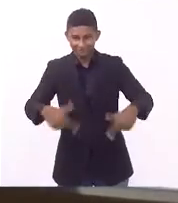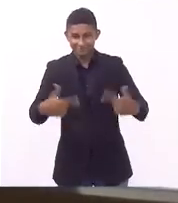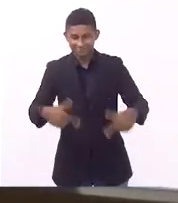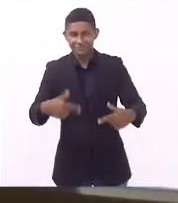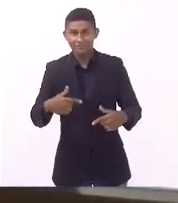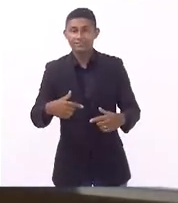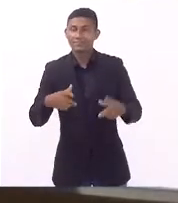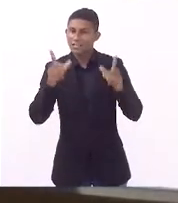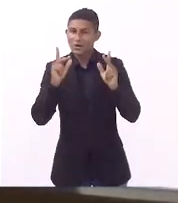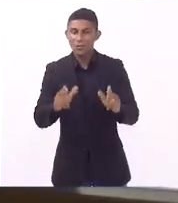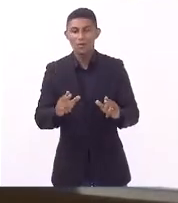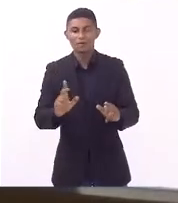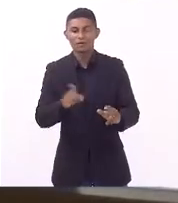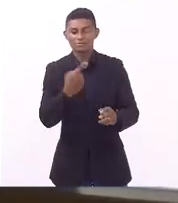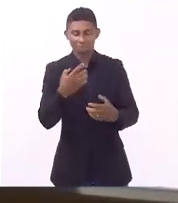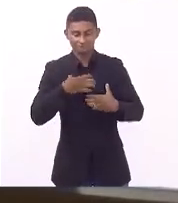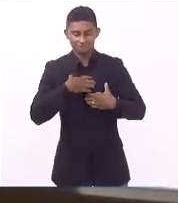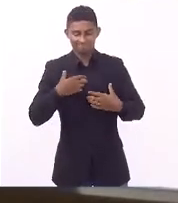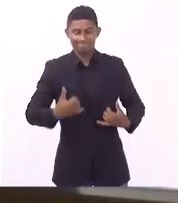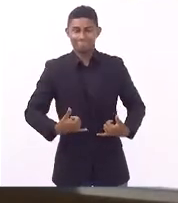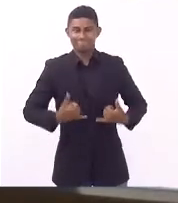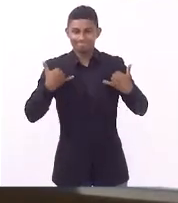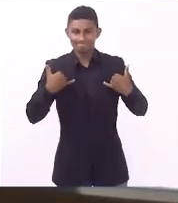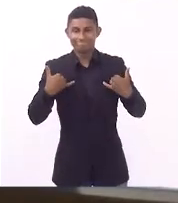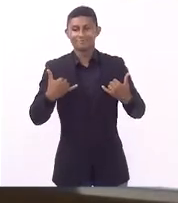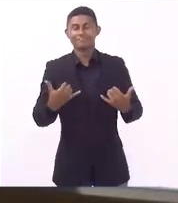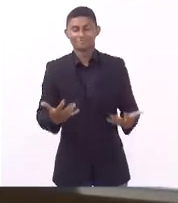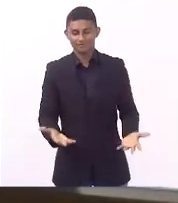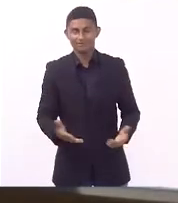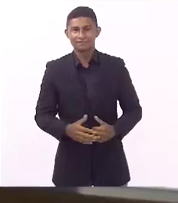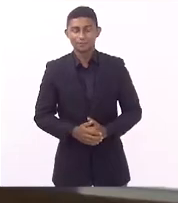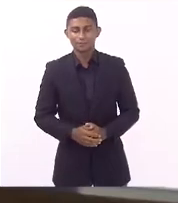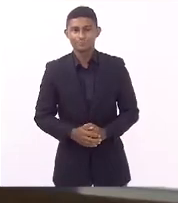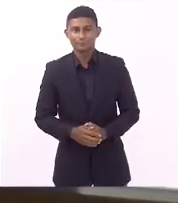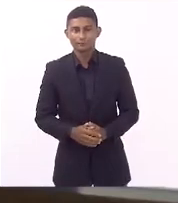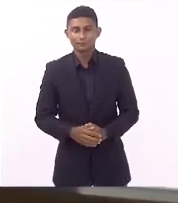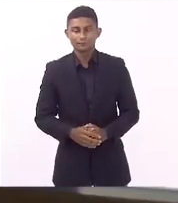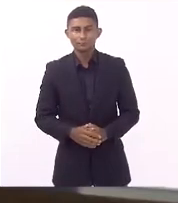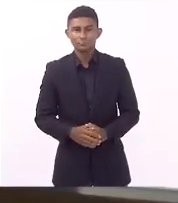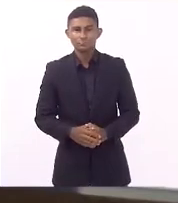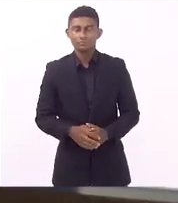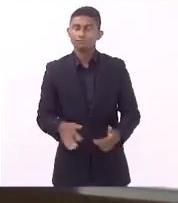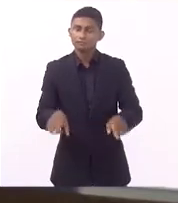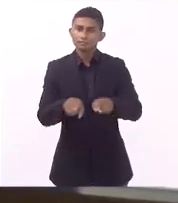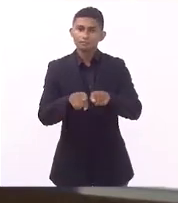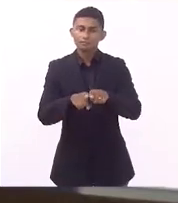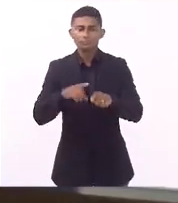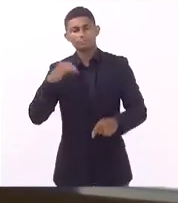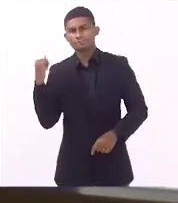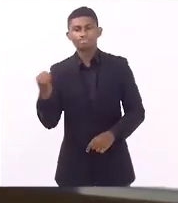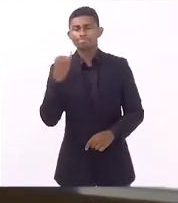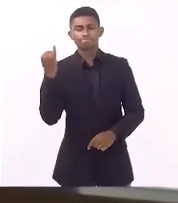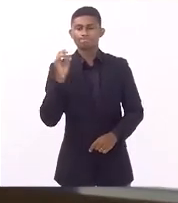carona. Agora, é importante também